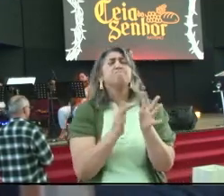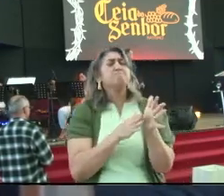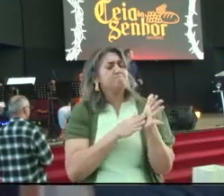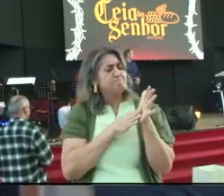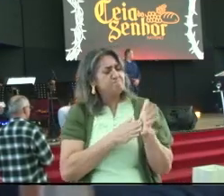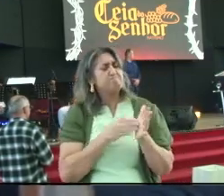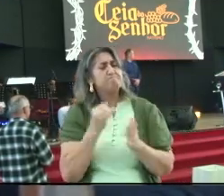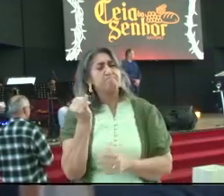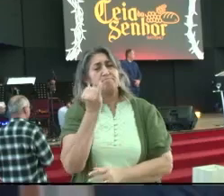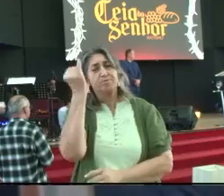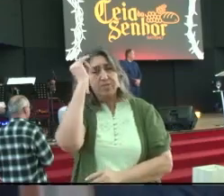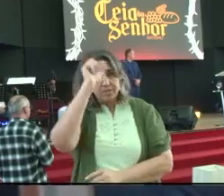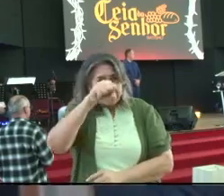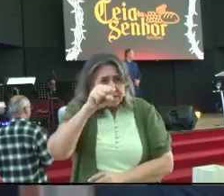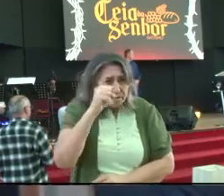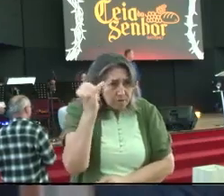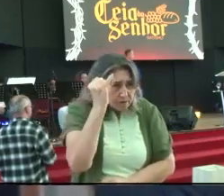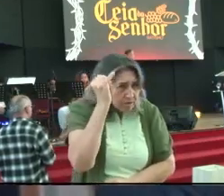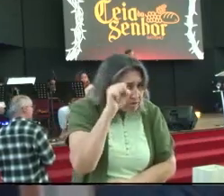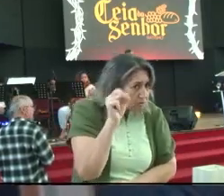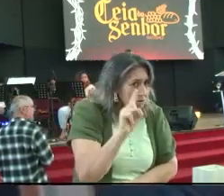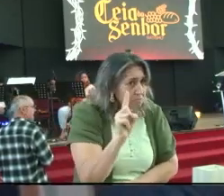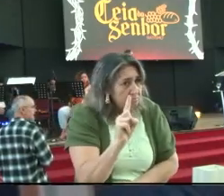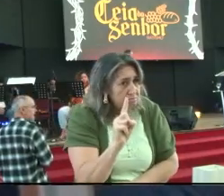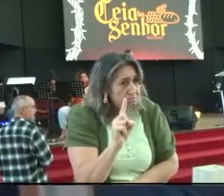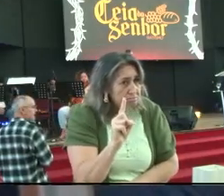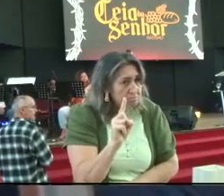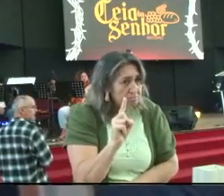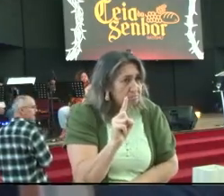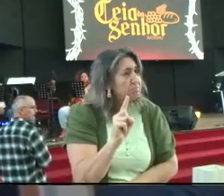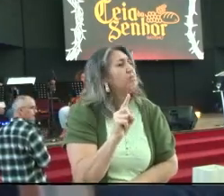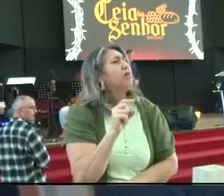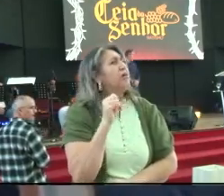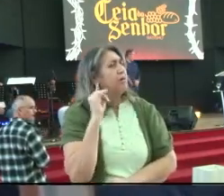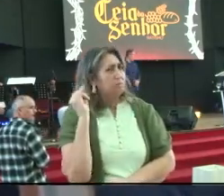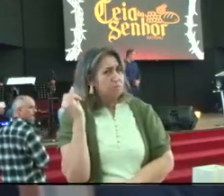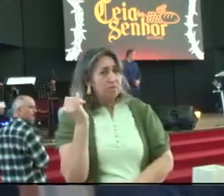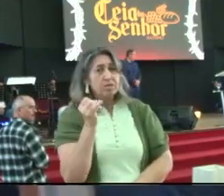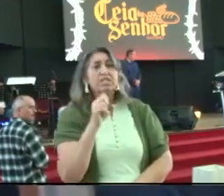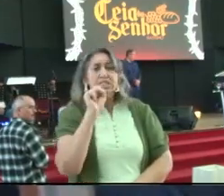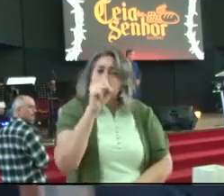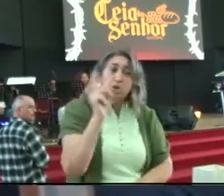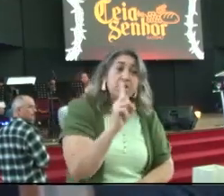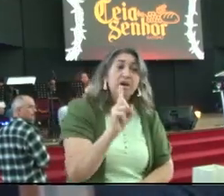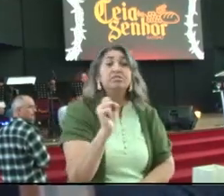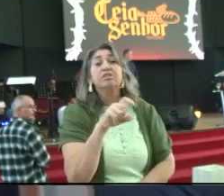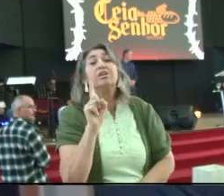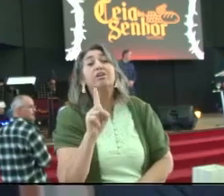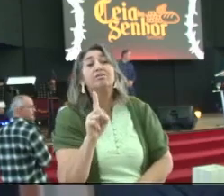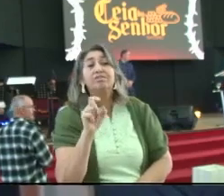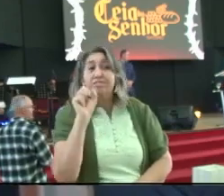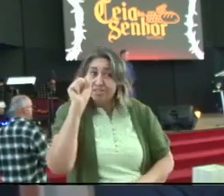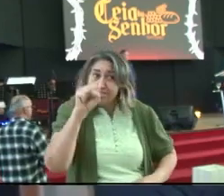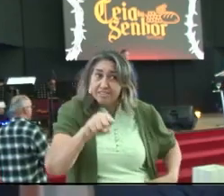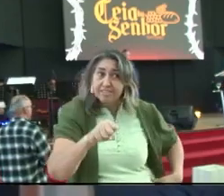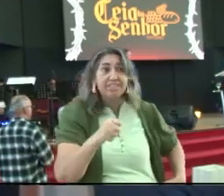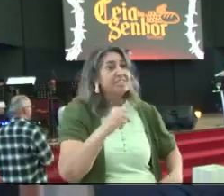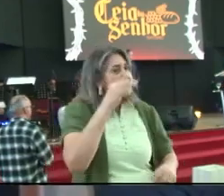Responda, a fidelidade é importante, sim ou não? Sim. Responda de novo, a fidelidade é importante, sim ou não?